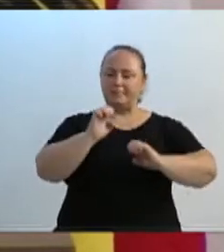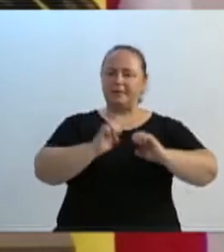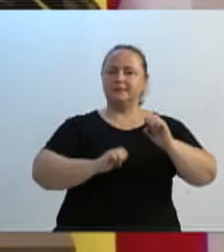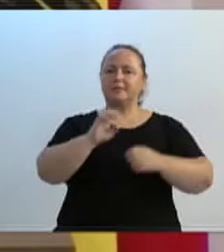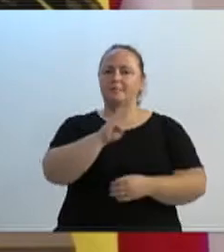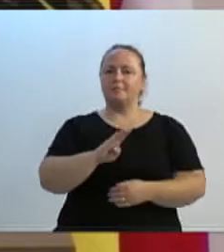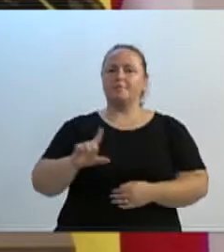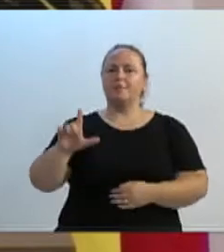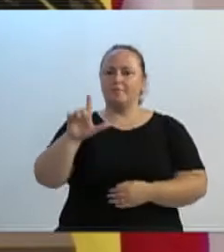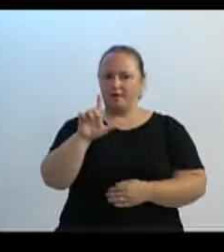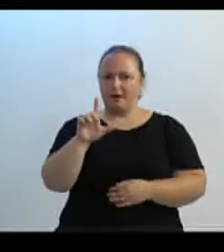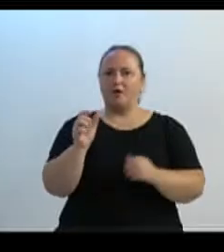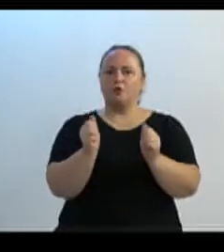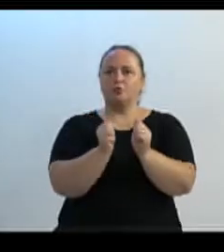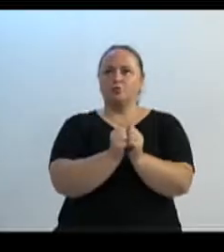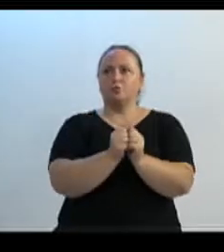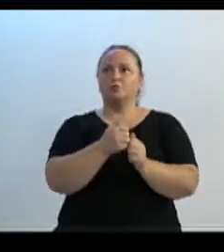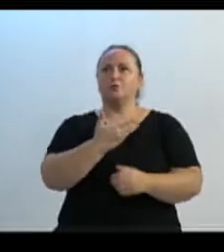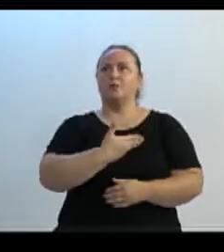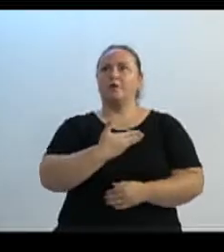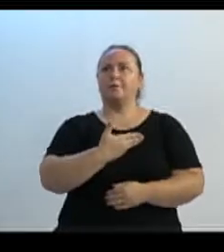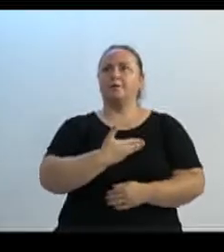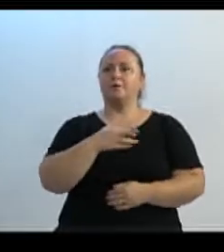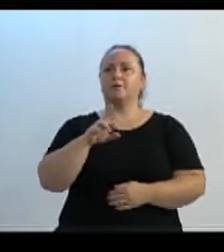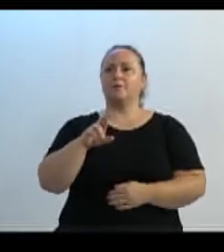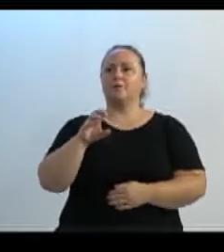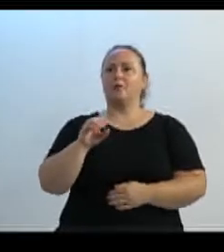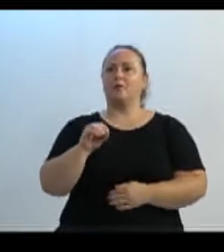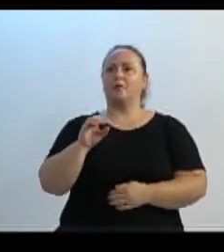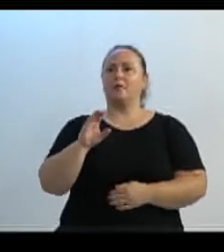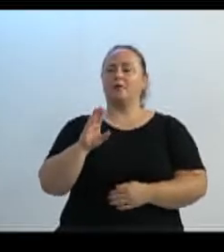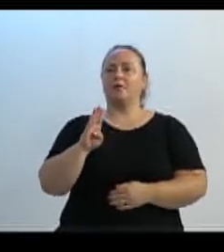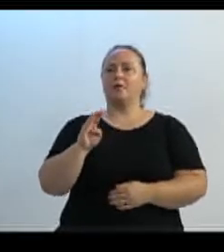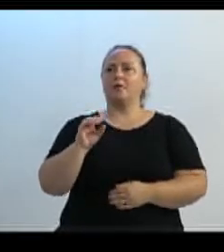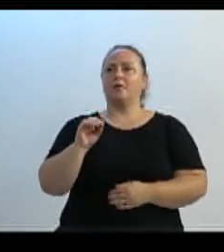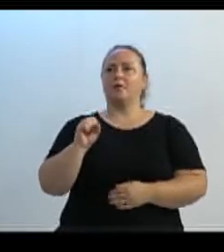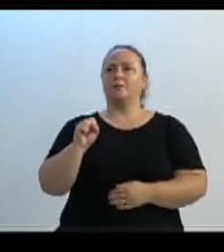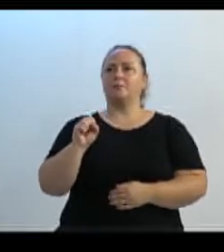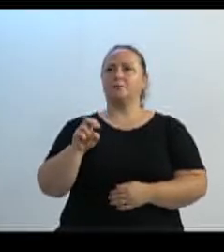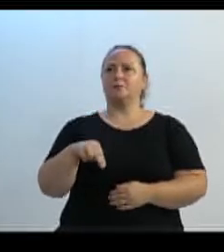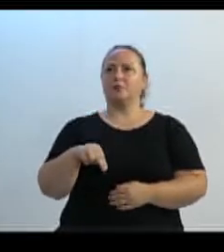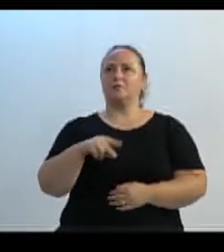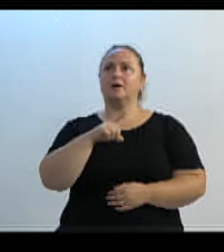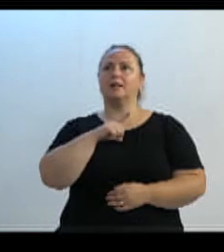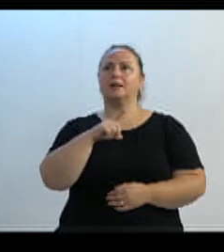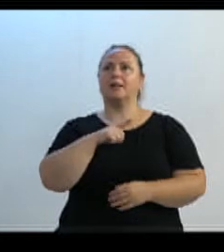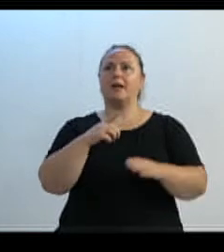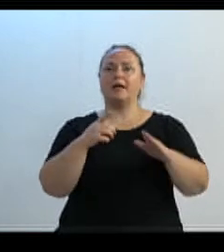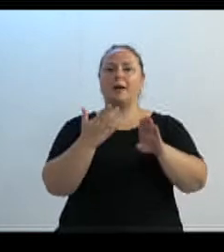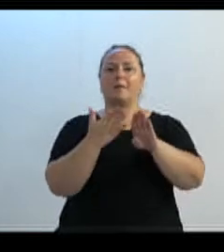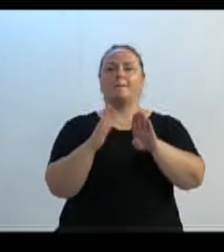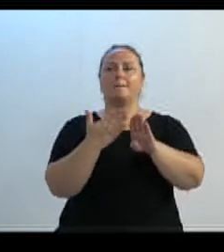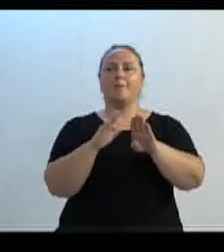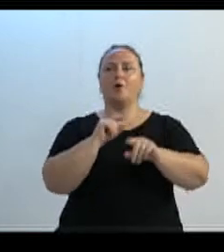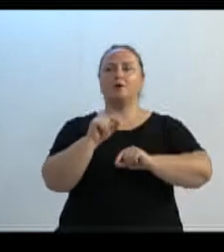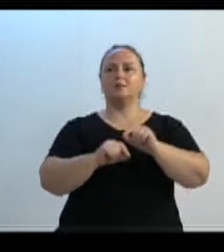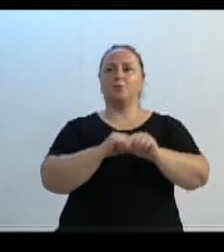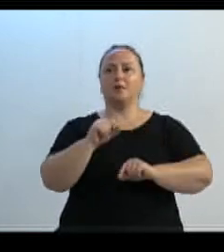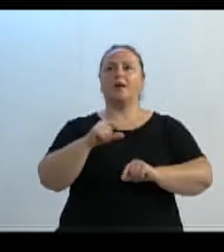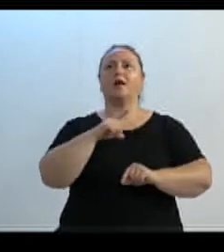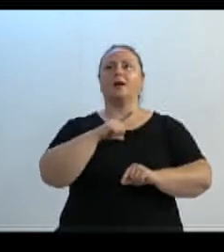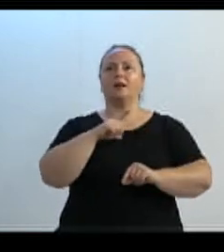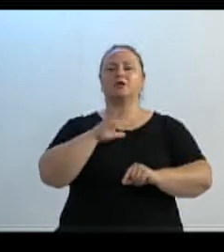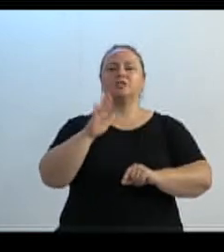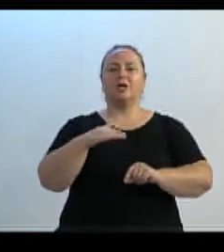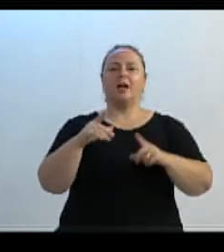Blumenau, através do meu amigo Robson, que fez a questão da porta álcool em gel. Foi produzido aqui, já tem no shopping,